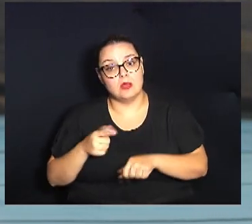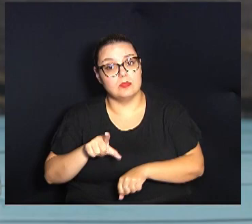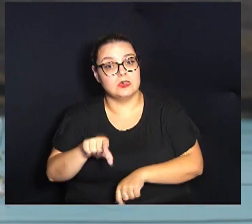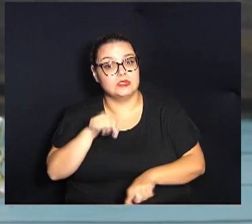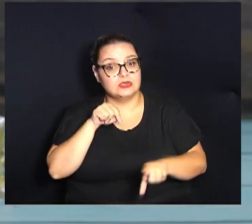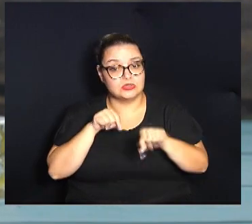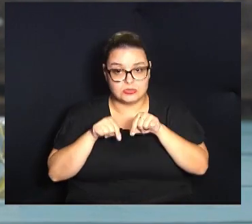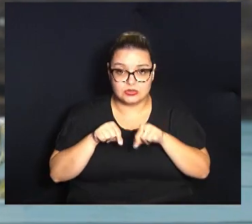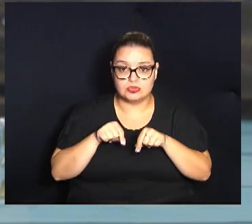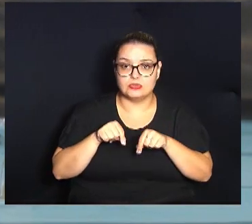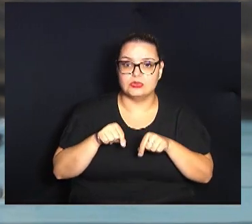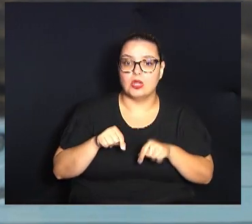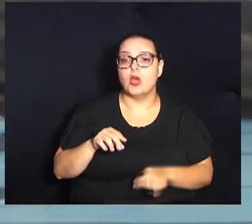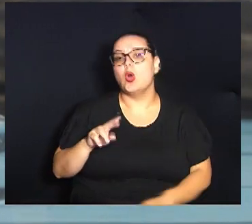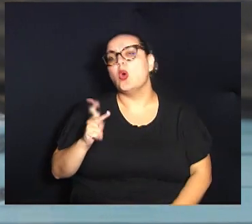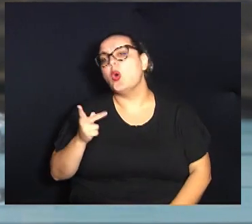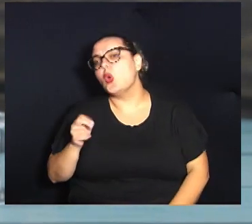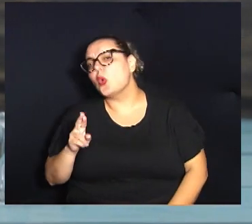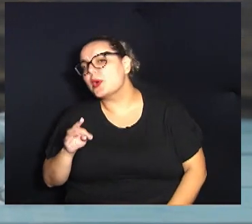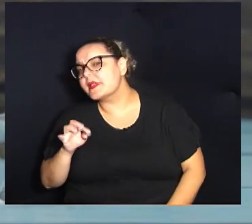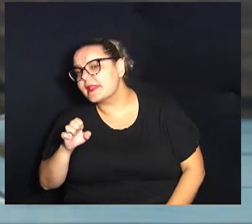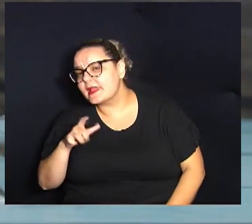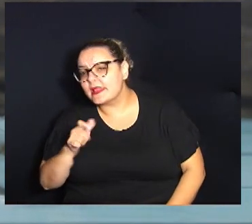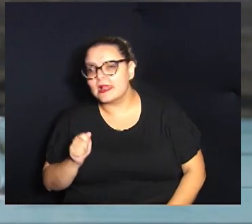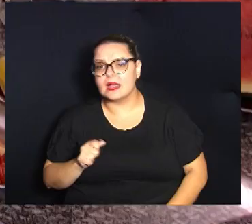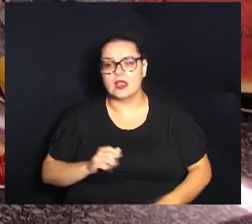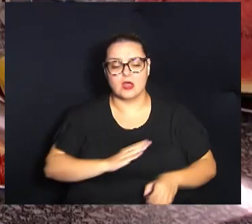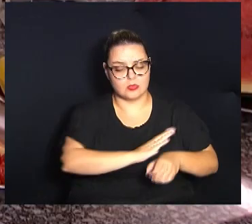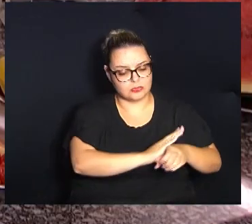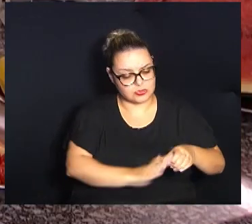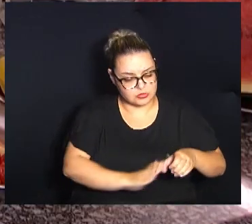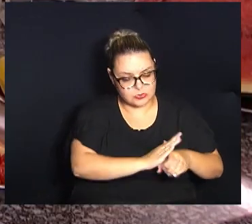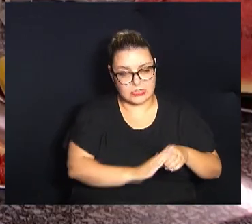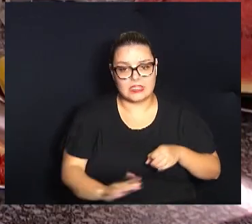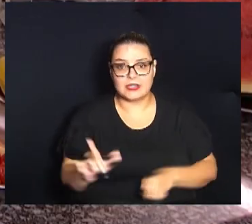colocar um galinho de hortelã, rodelas de limão,